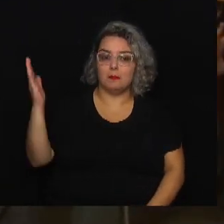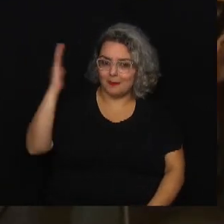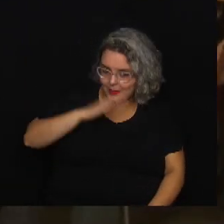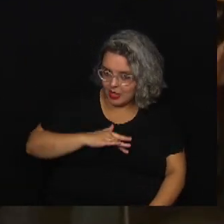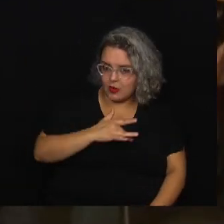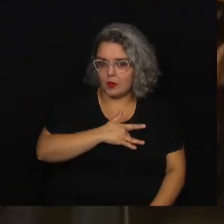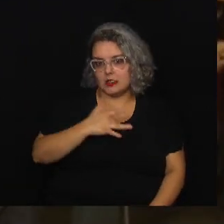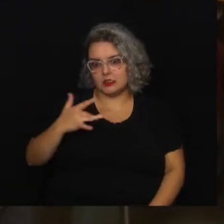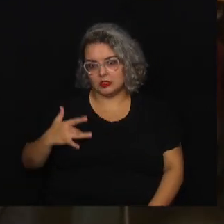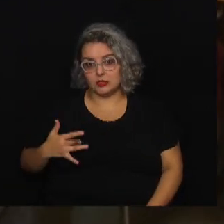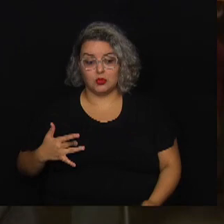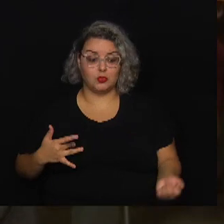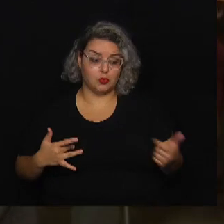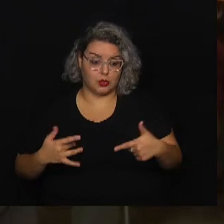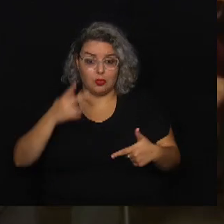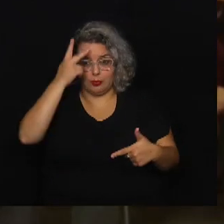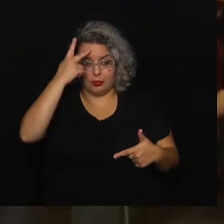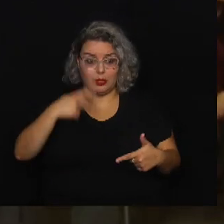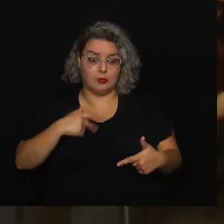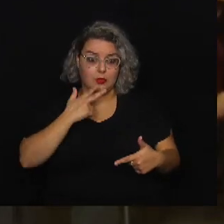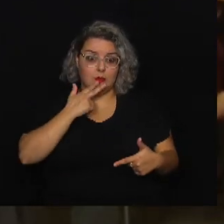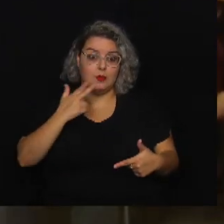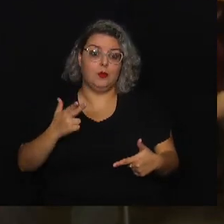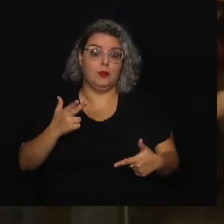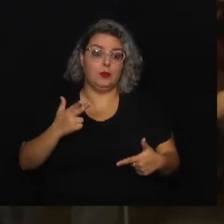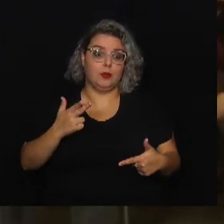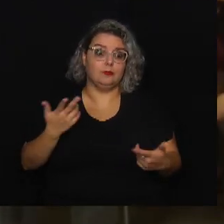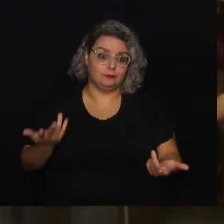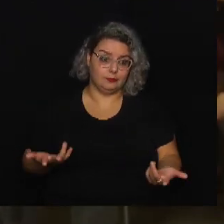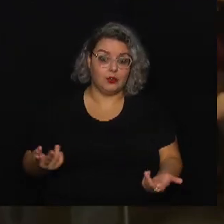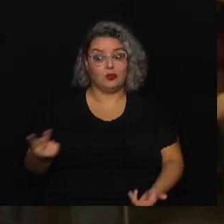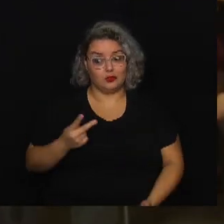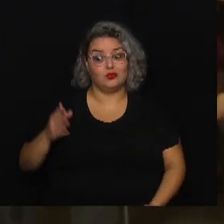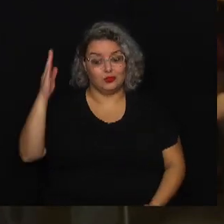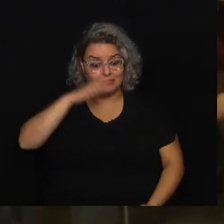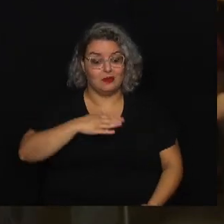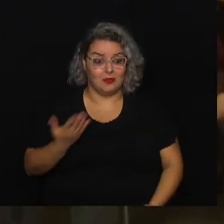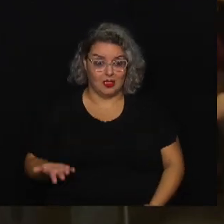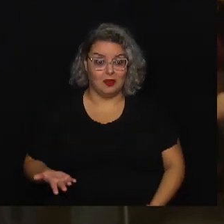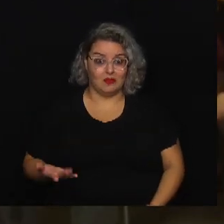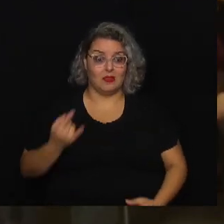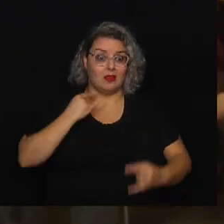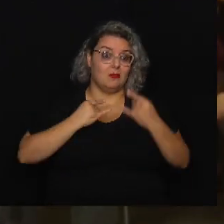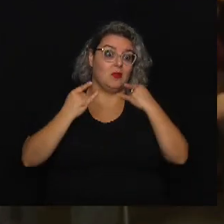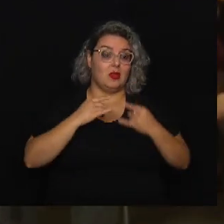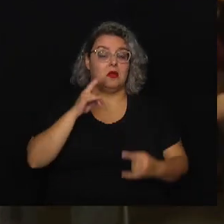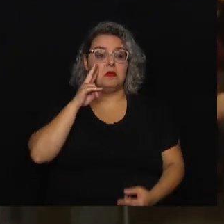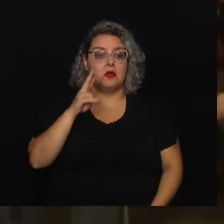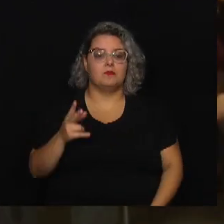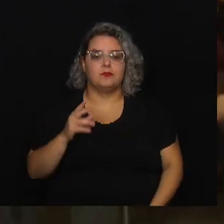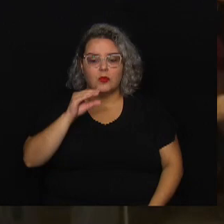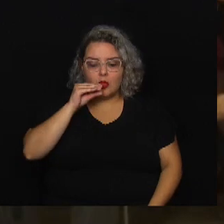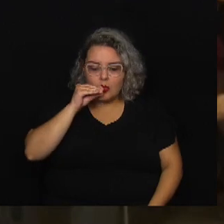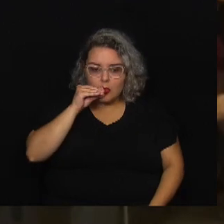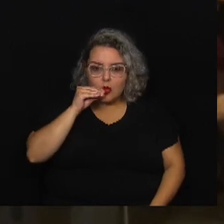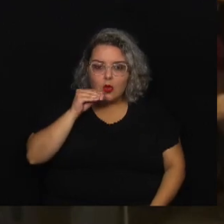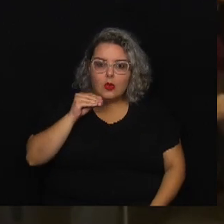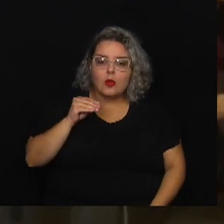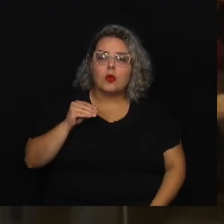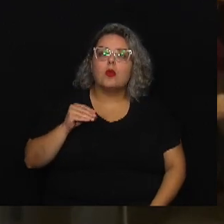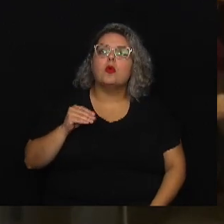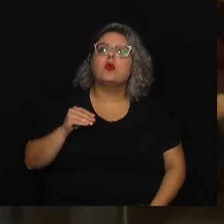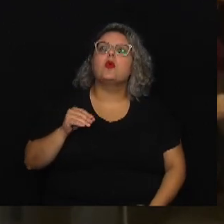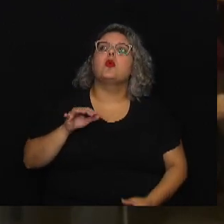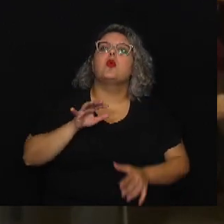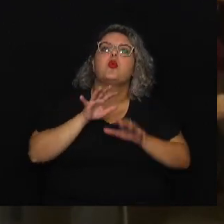mal à saúde do que o próprio cigarro. E isso torna um atrativo quando o pessoal vê o cara tragando,